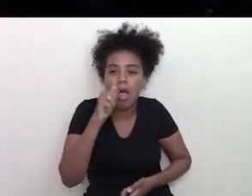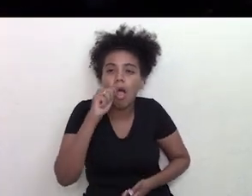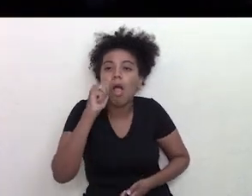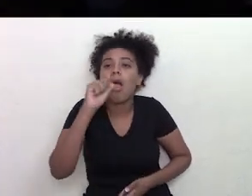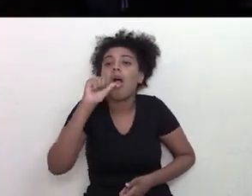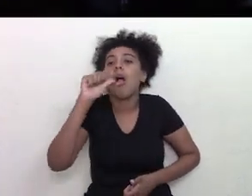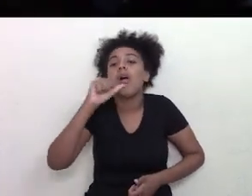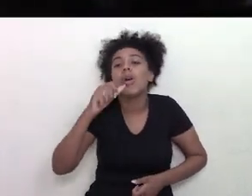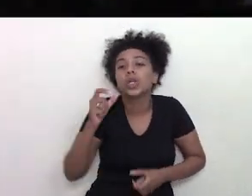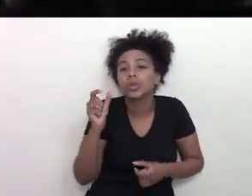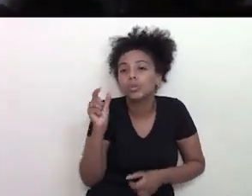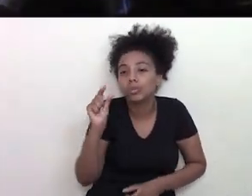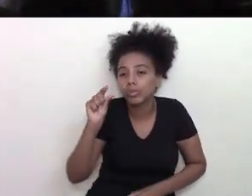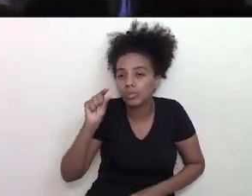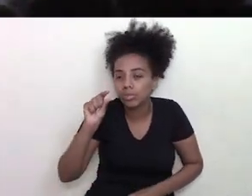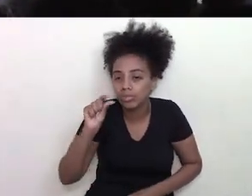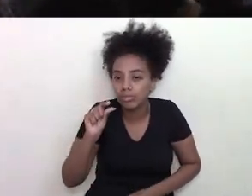pouquinho.